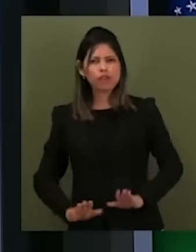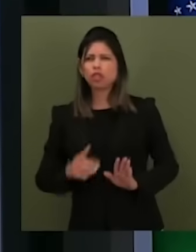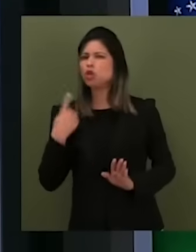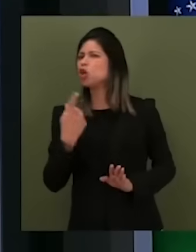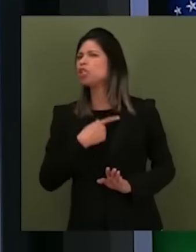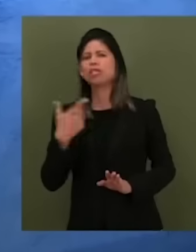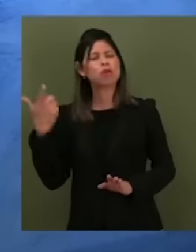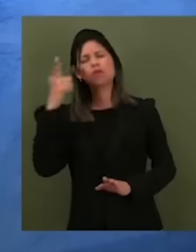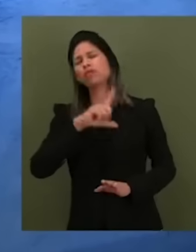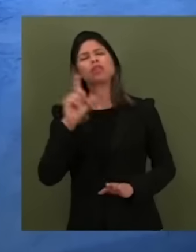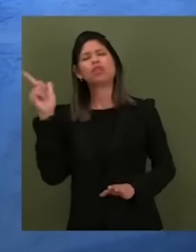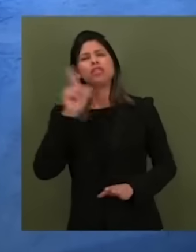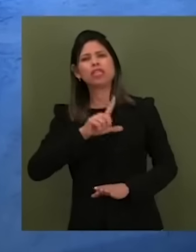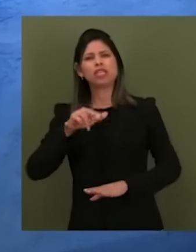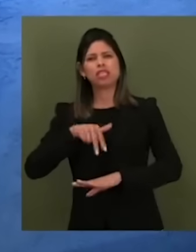aqui.